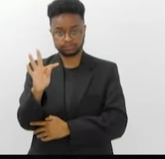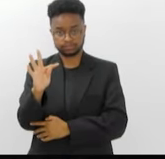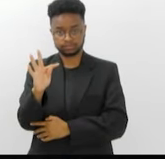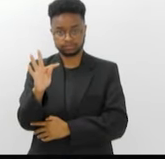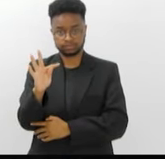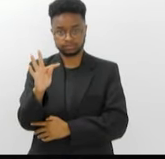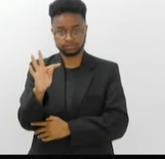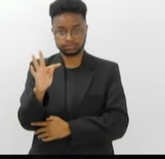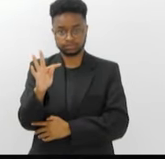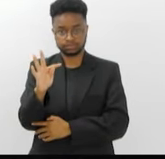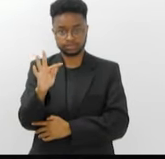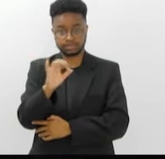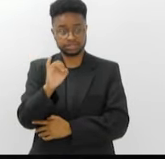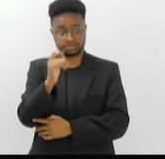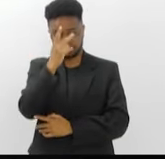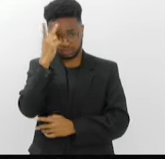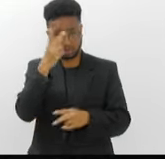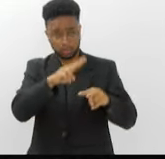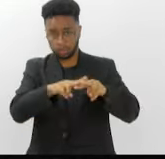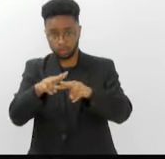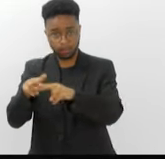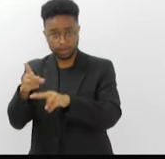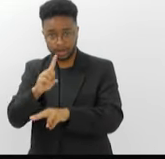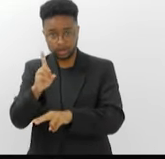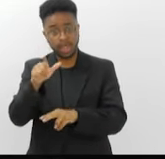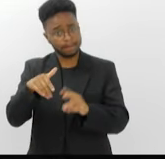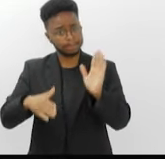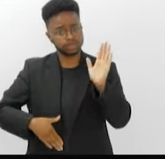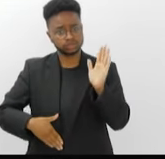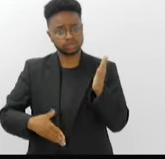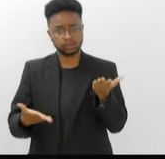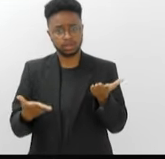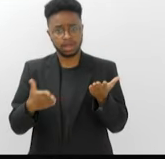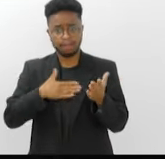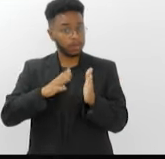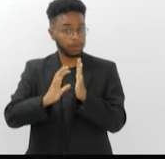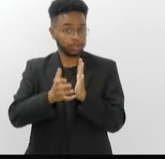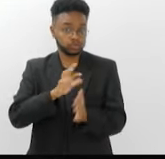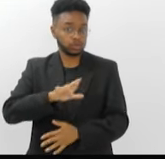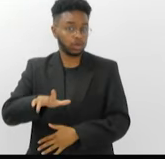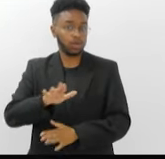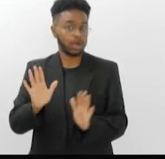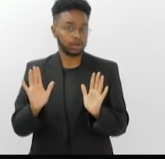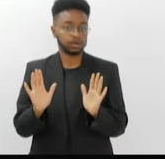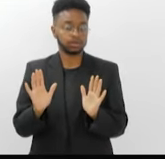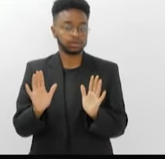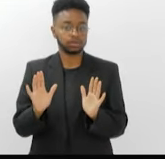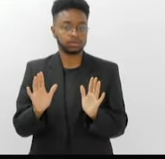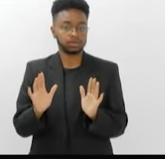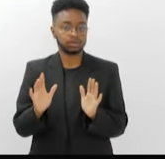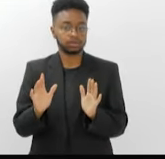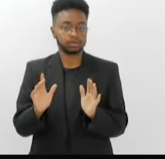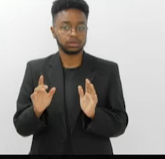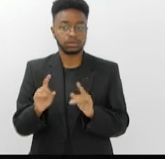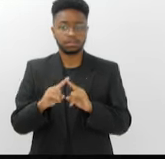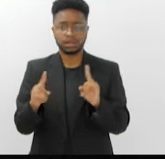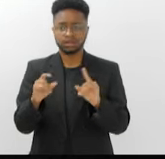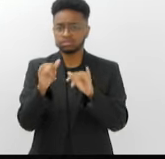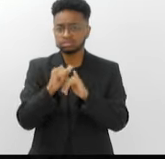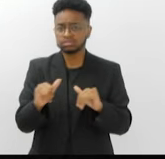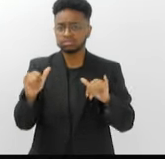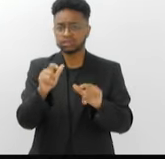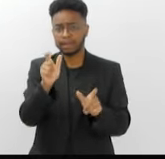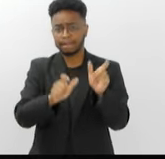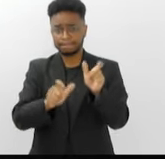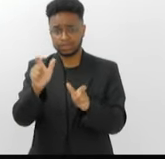aqueles que não foram presos, são todos bandidos. Não é o meu partido político. E dizer que quem está